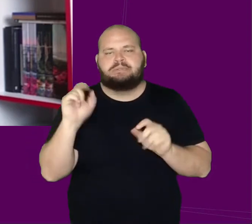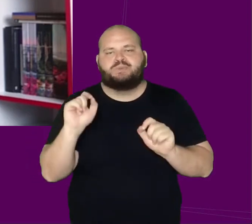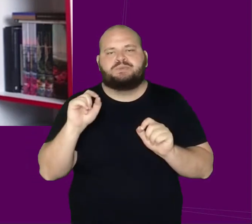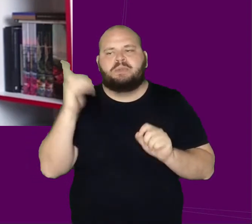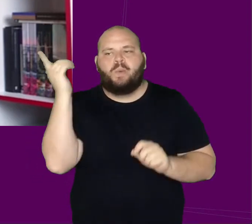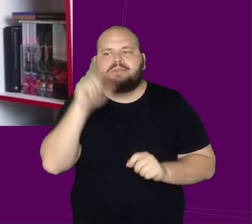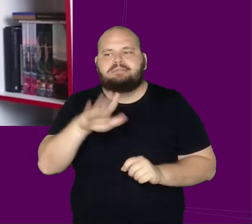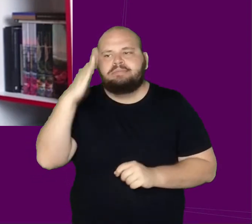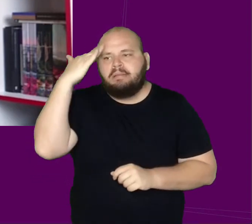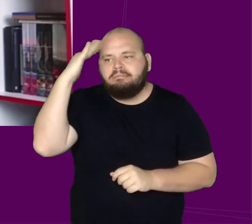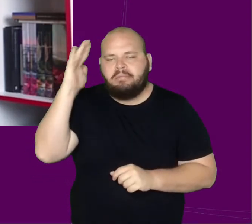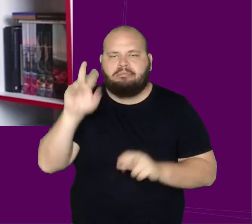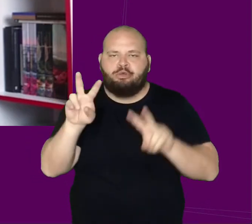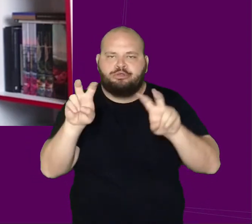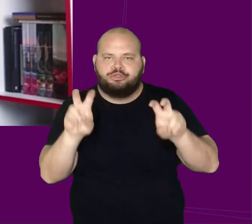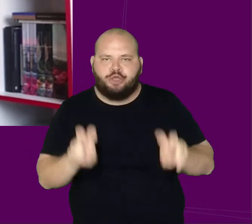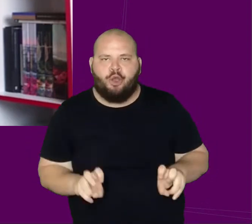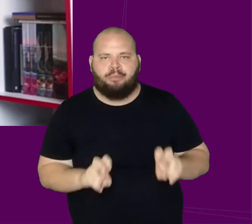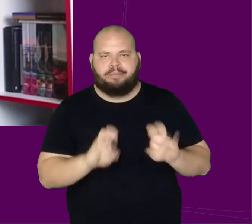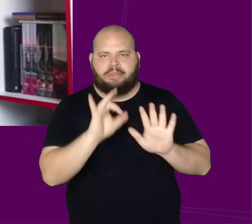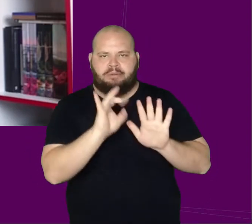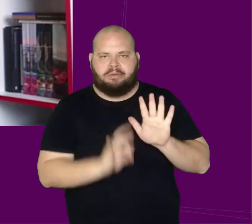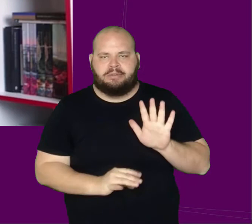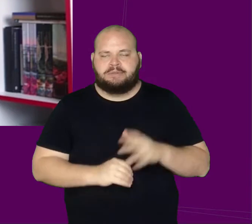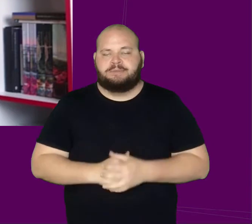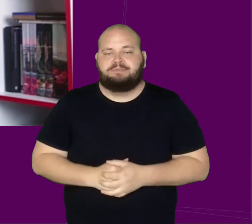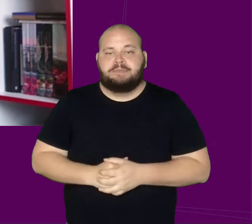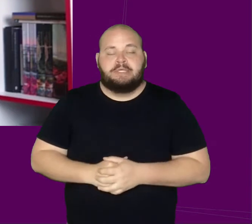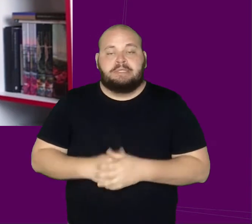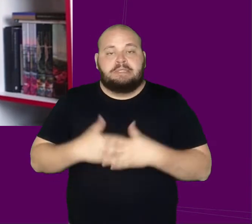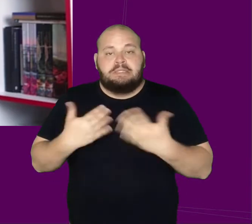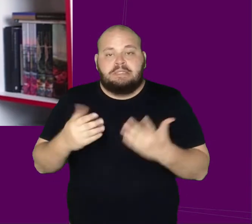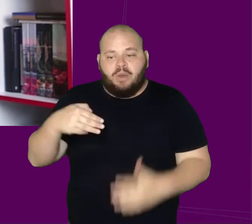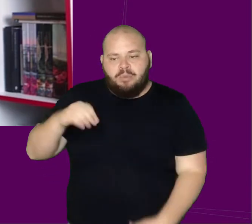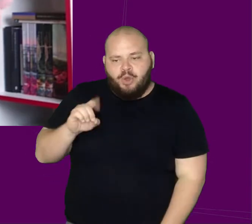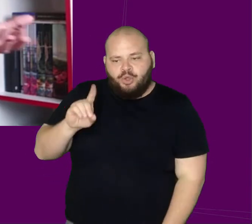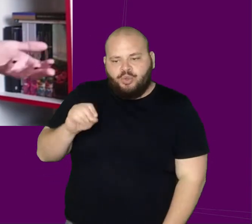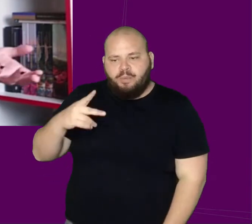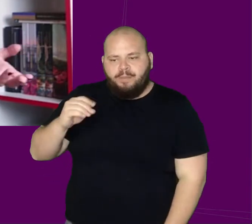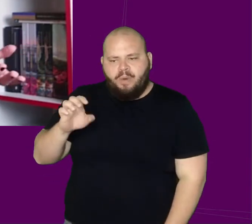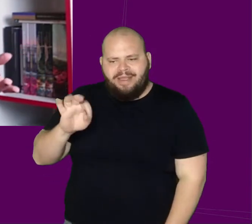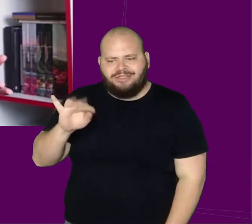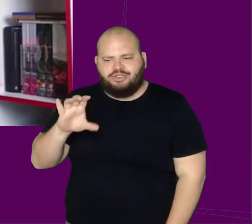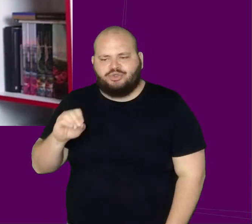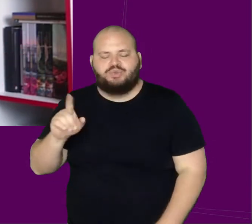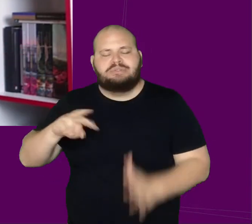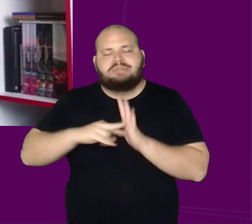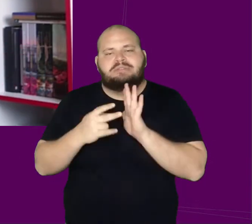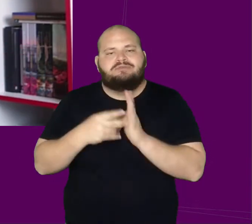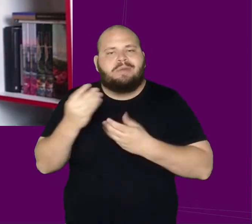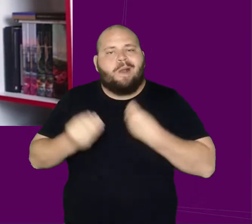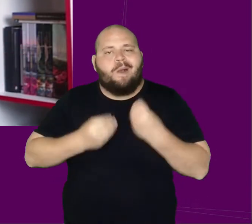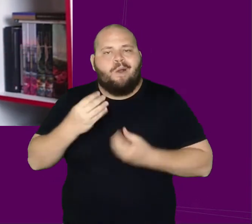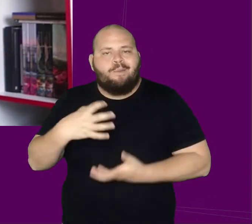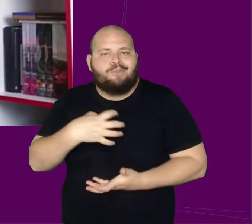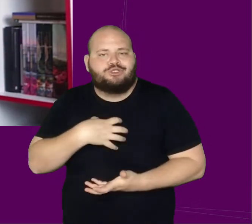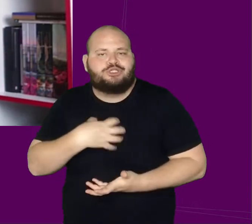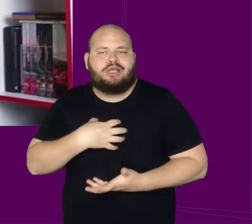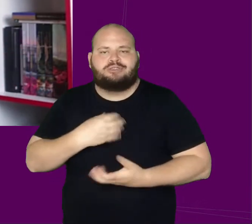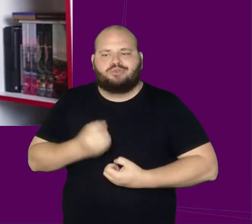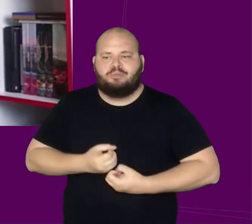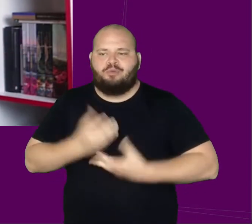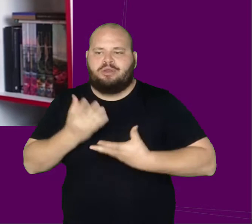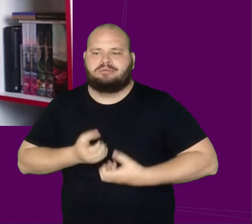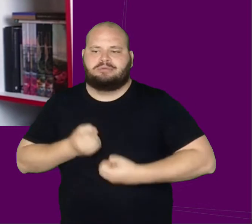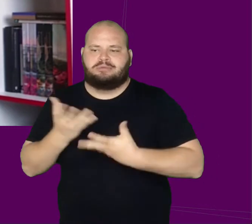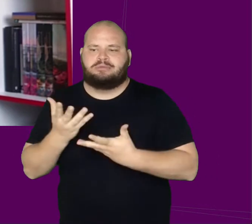estão falando, né? Modo poético é o modo como alguém faz poesia, né? Como se faz?